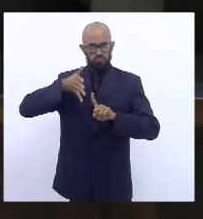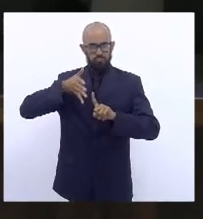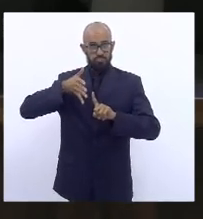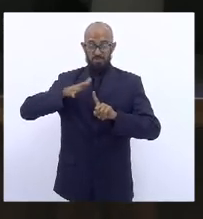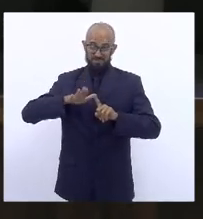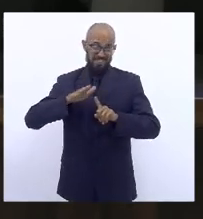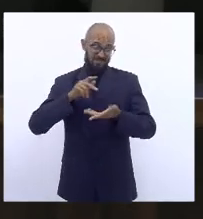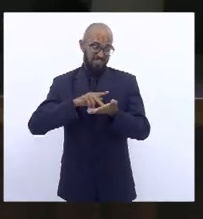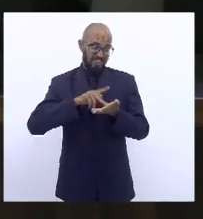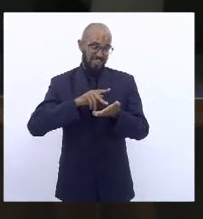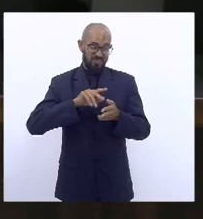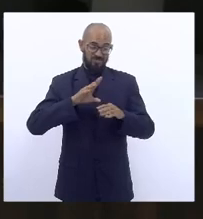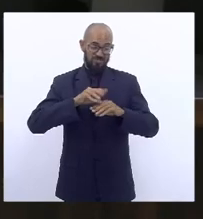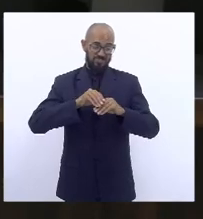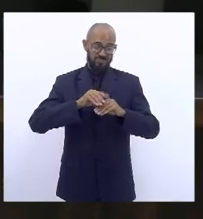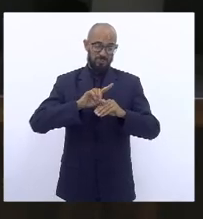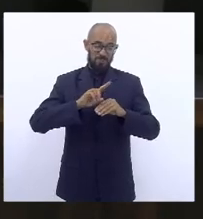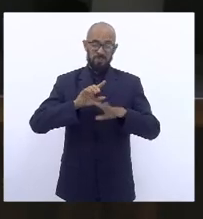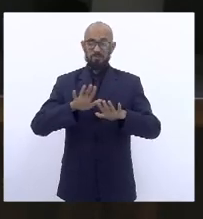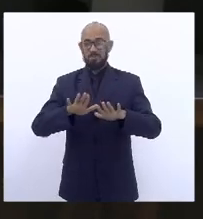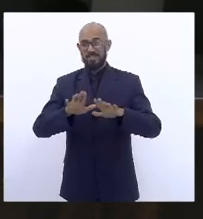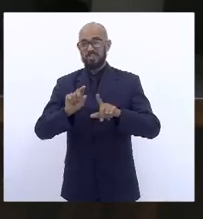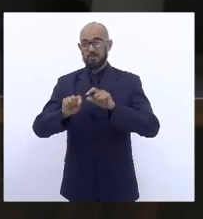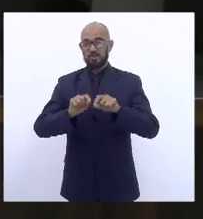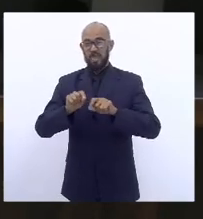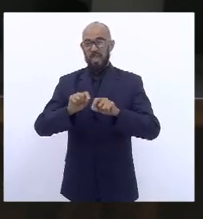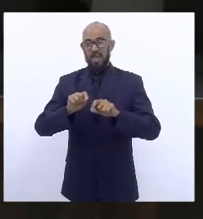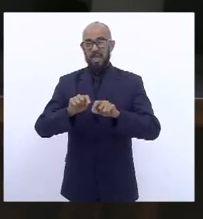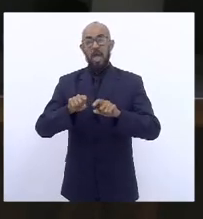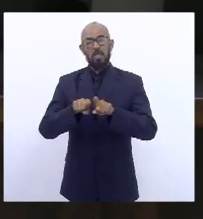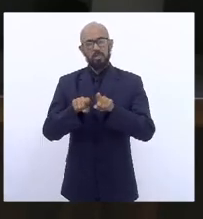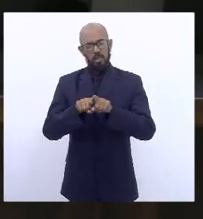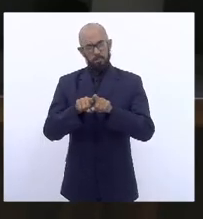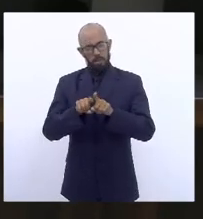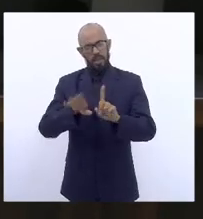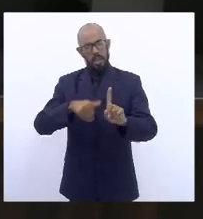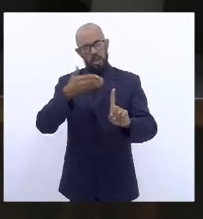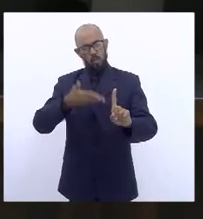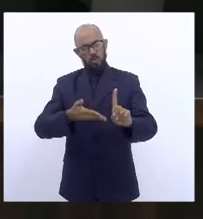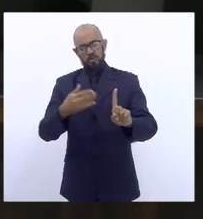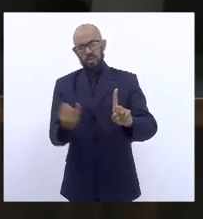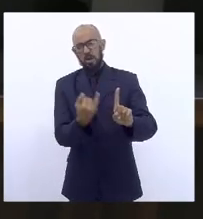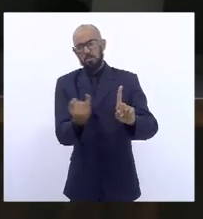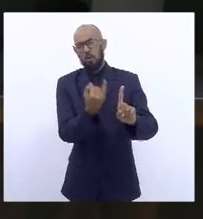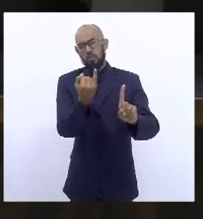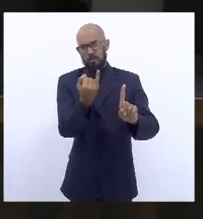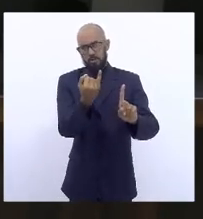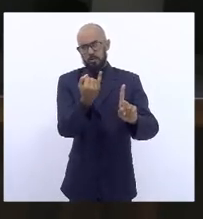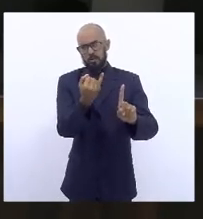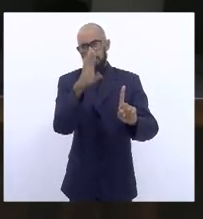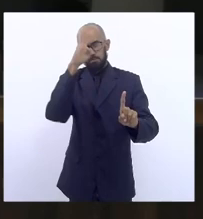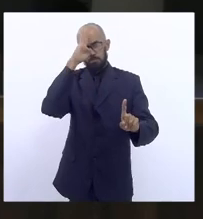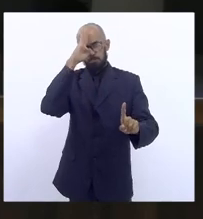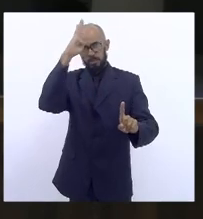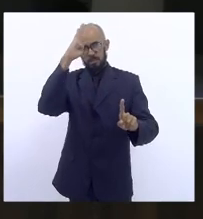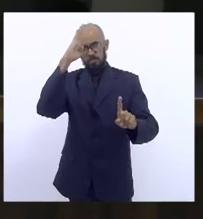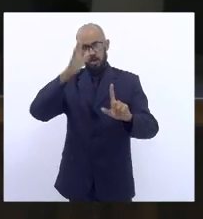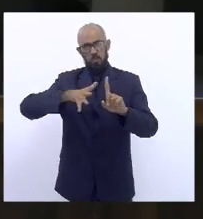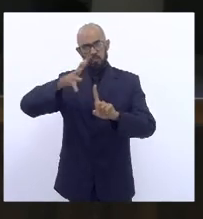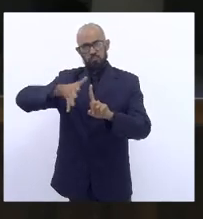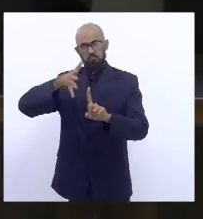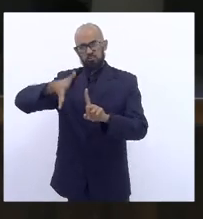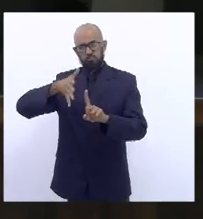breve assim, mas, de qualquer maneira, reconhecendo a importância, a centralidade do debate,